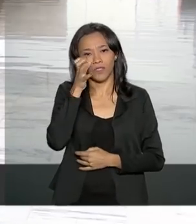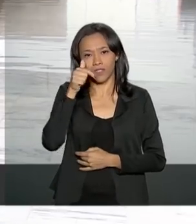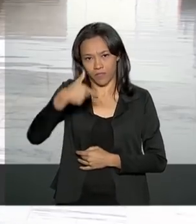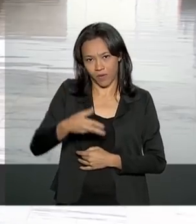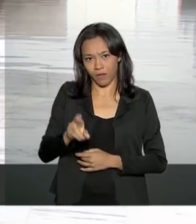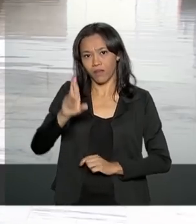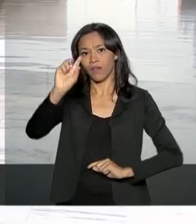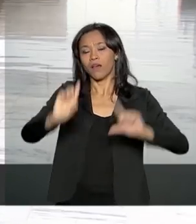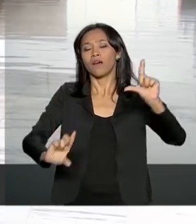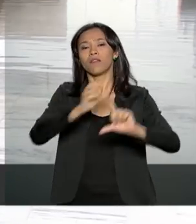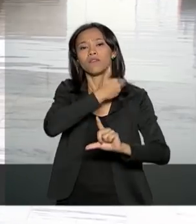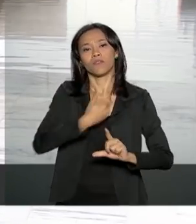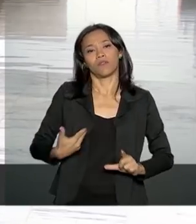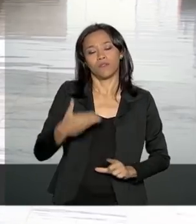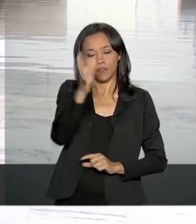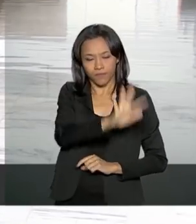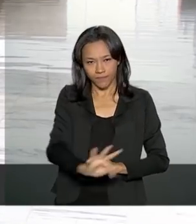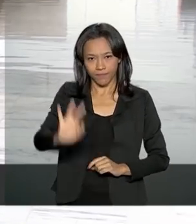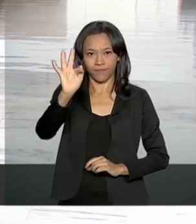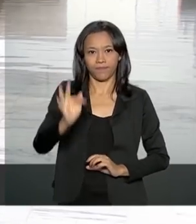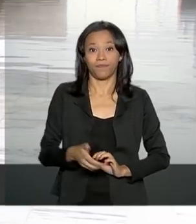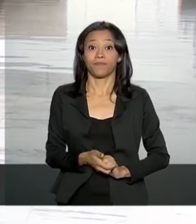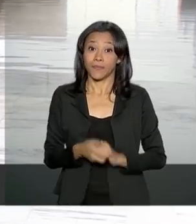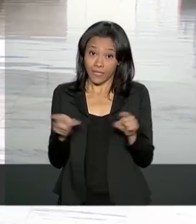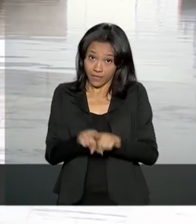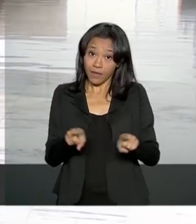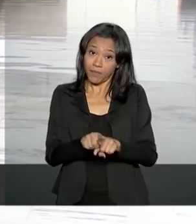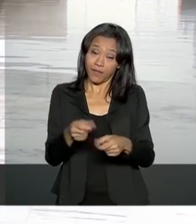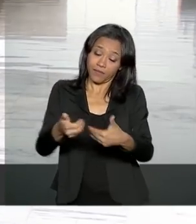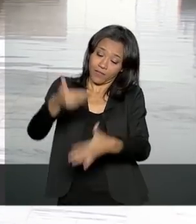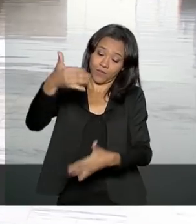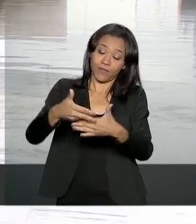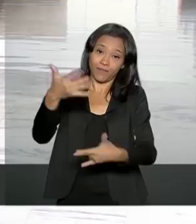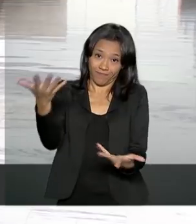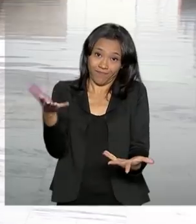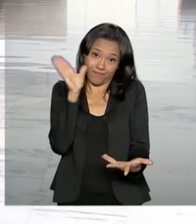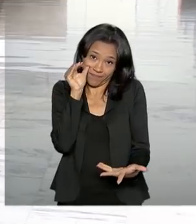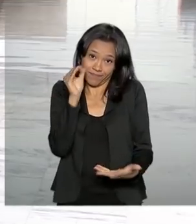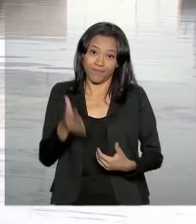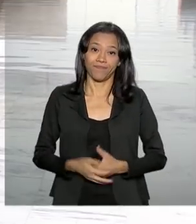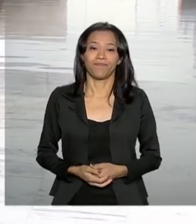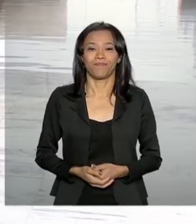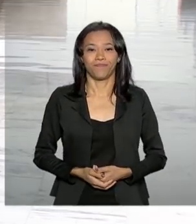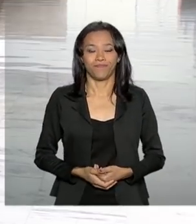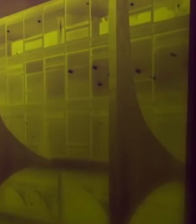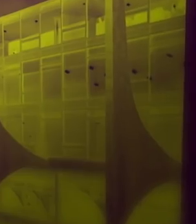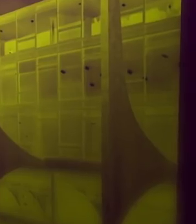gente aqui na NBR, a TV do Governo Federal e nas nossas redes sociais.